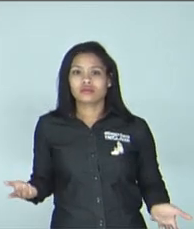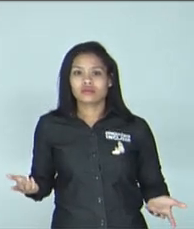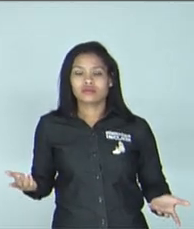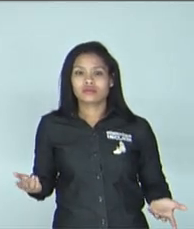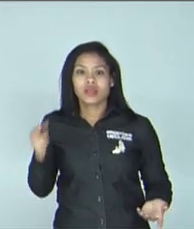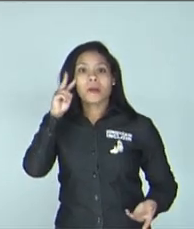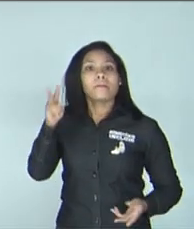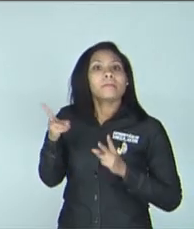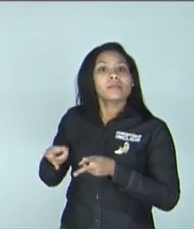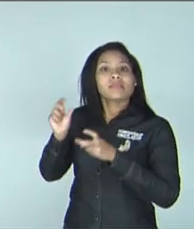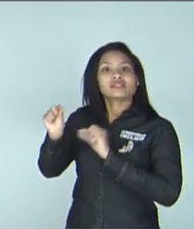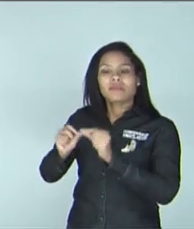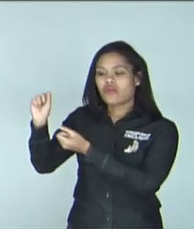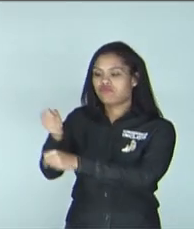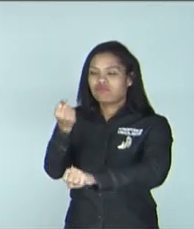segurando uma vassoura